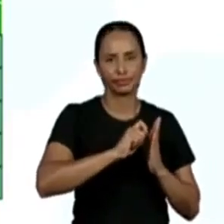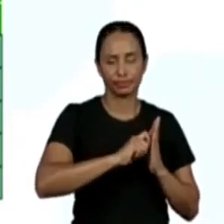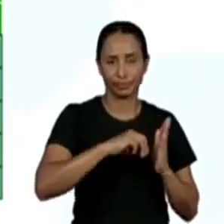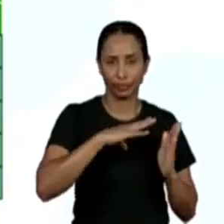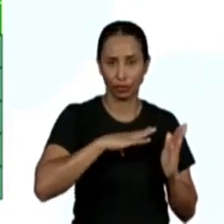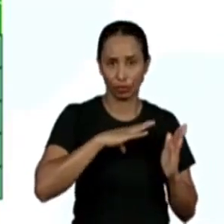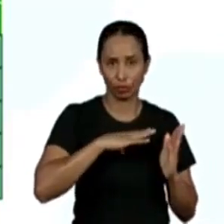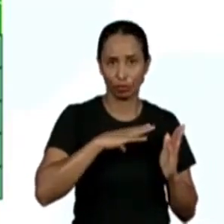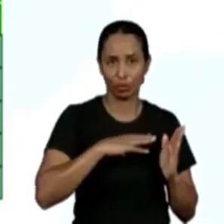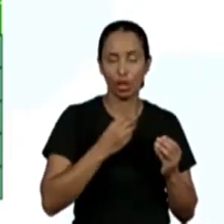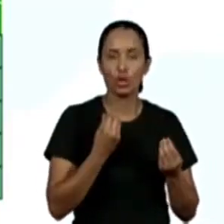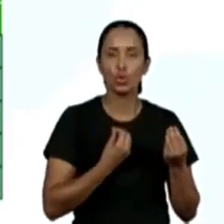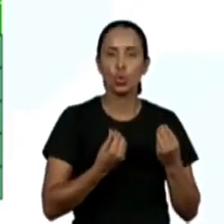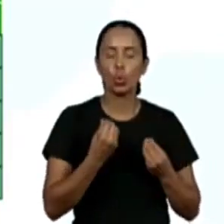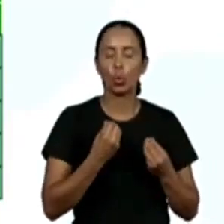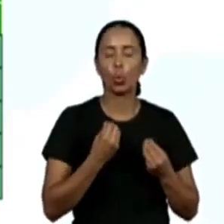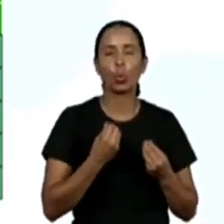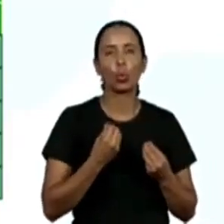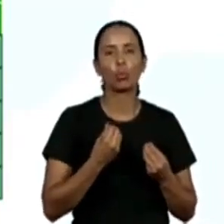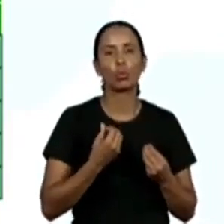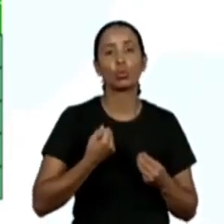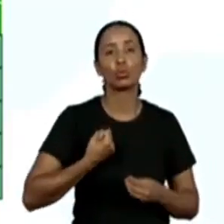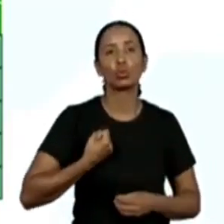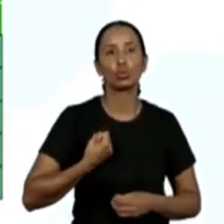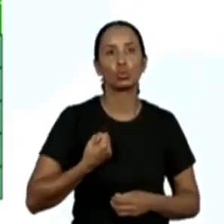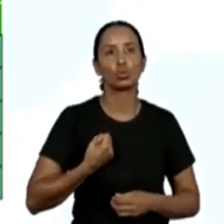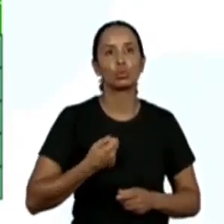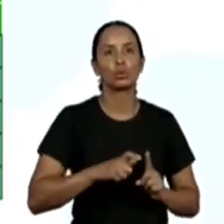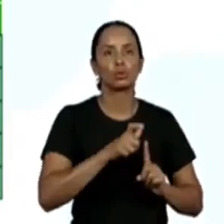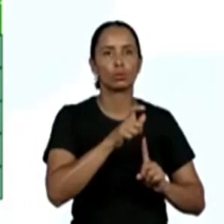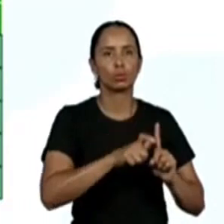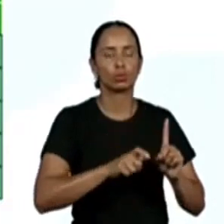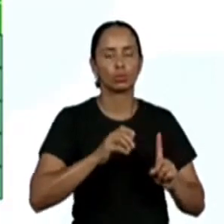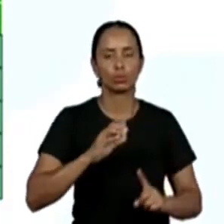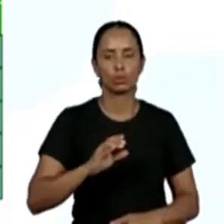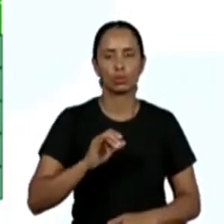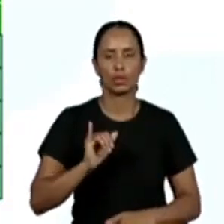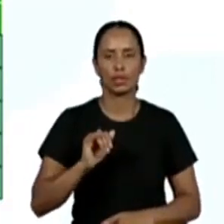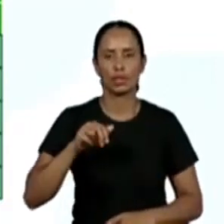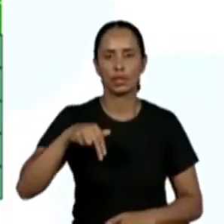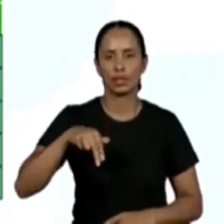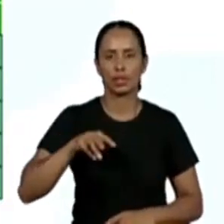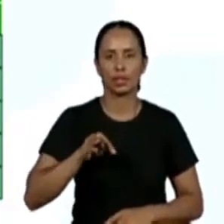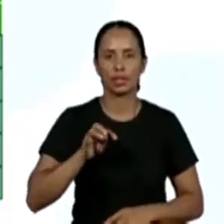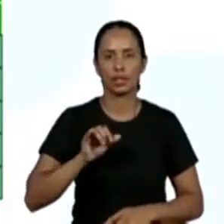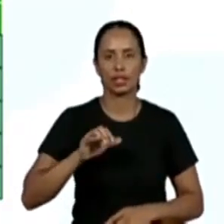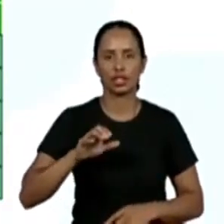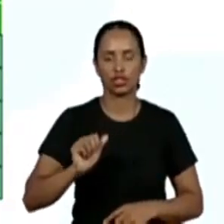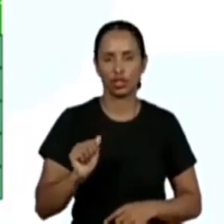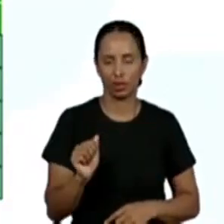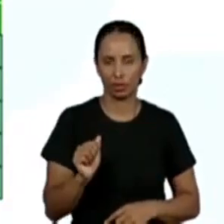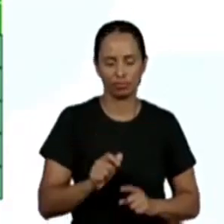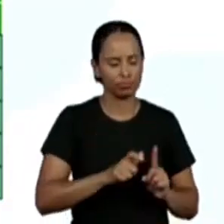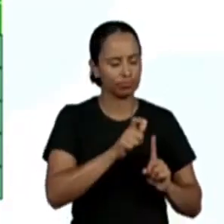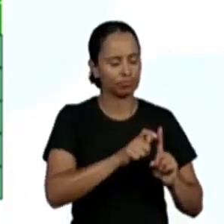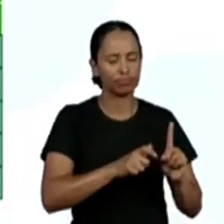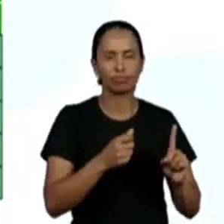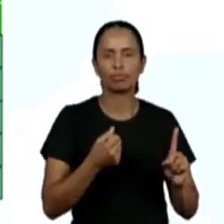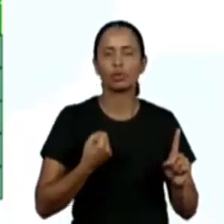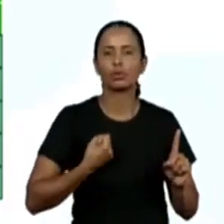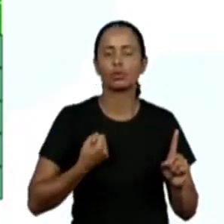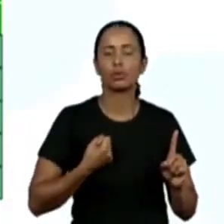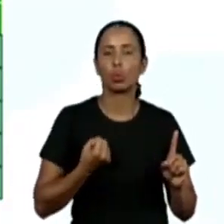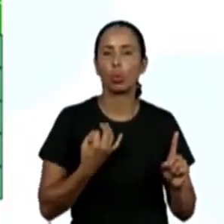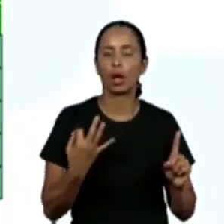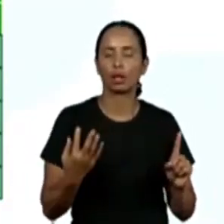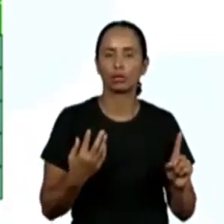número da Cíntia, né? Ele vai pedir para escrever por extenso o número da Cíntia. O número da Cíntia eu vou fazer